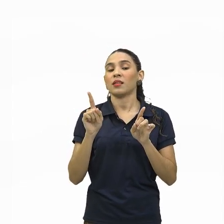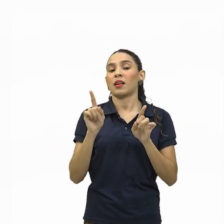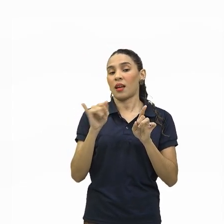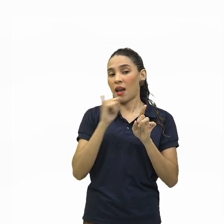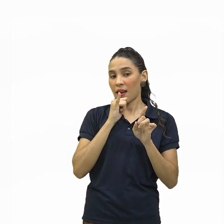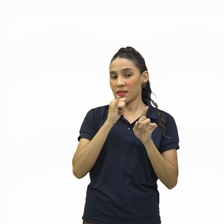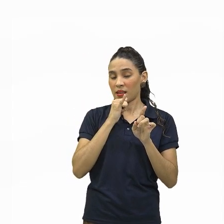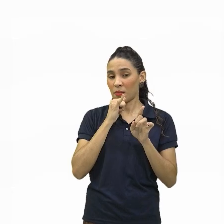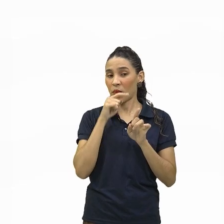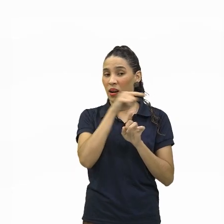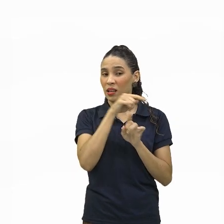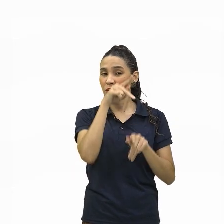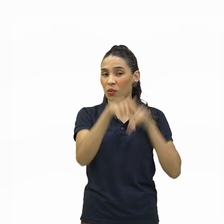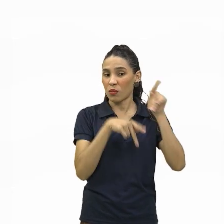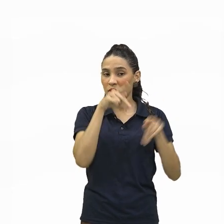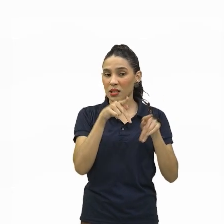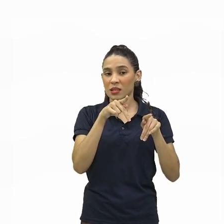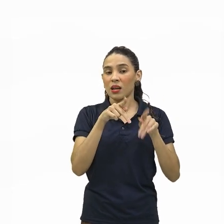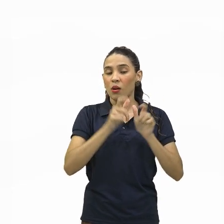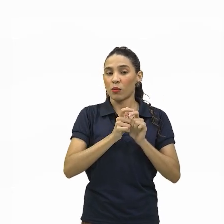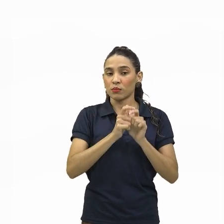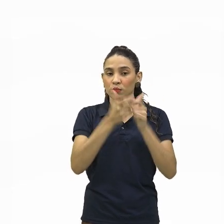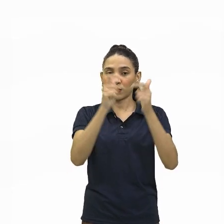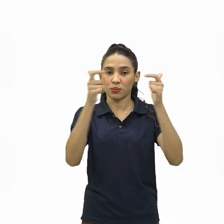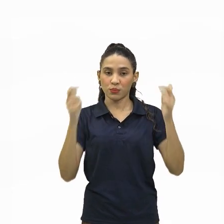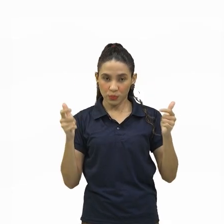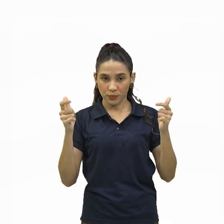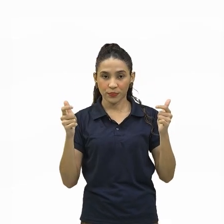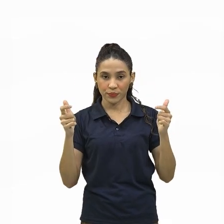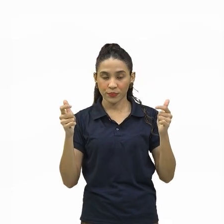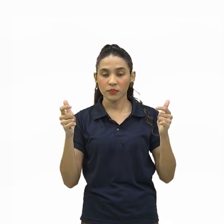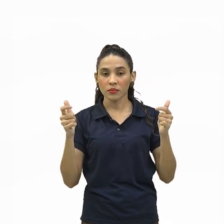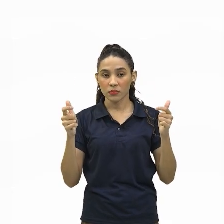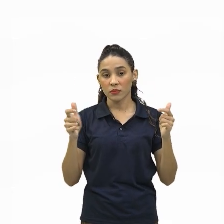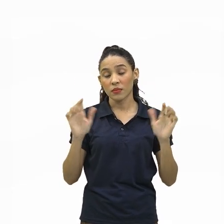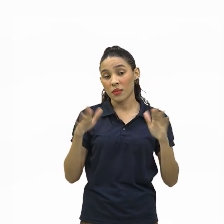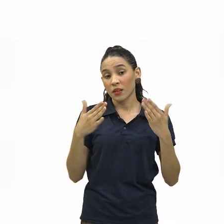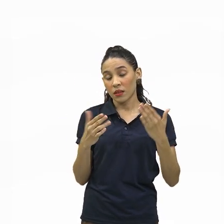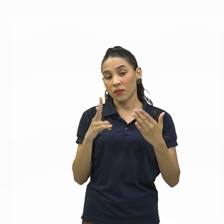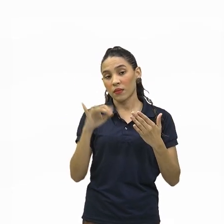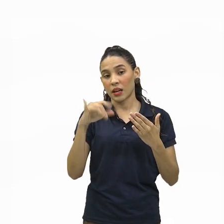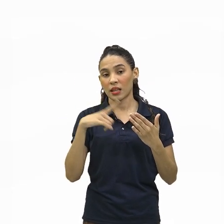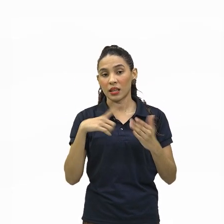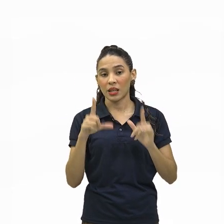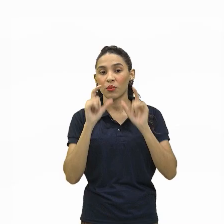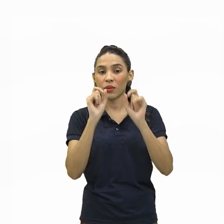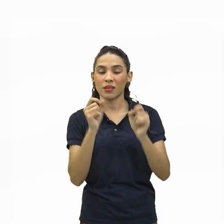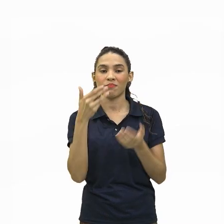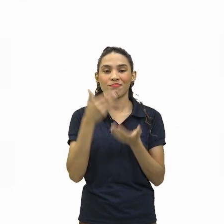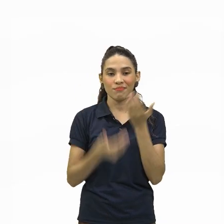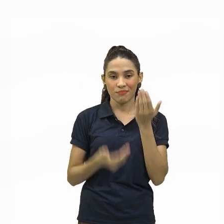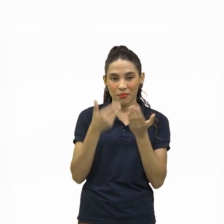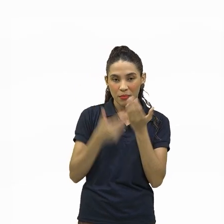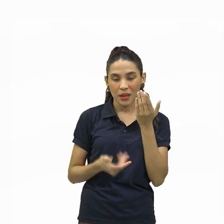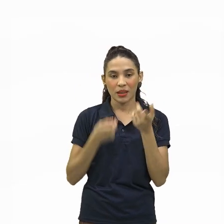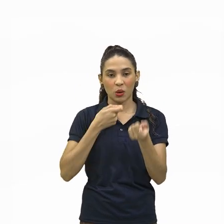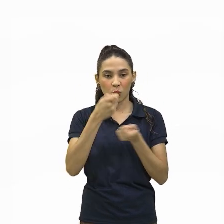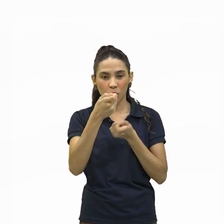essa população começa a crescer demasiadamente, você tem a perda do